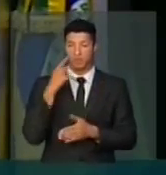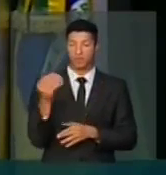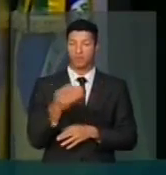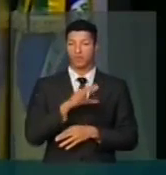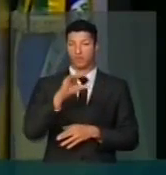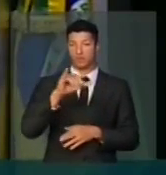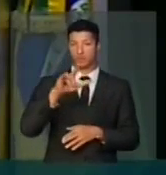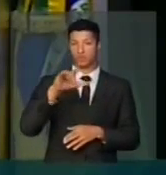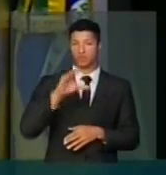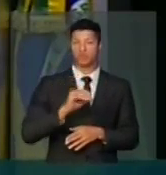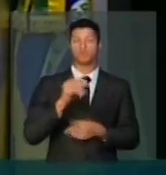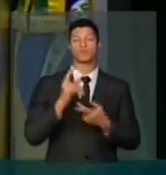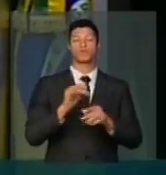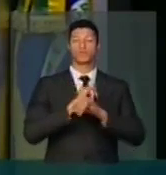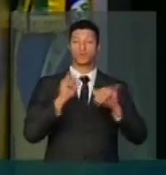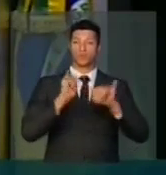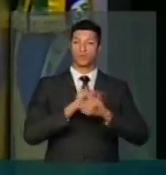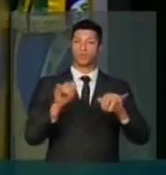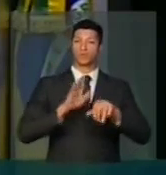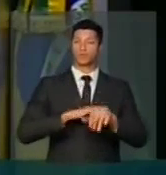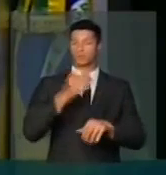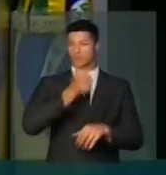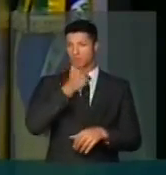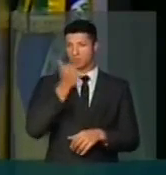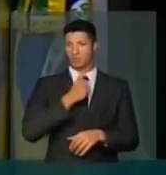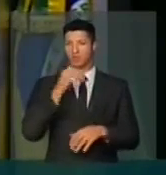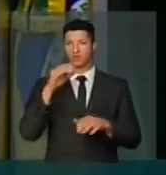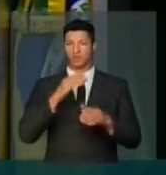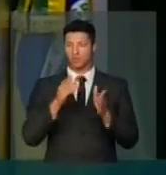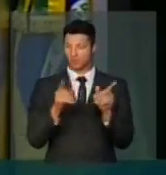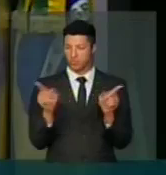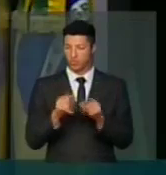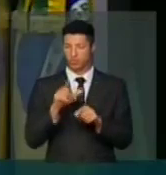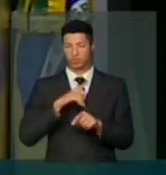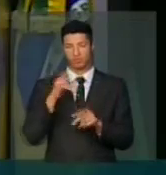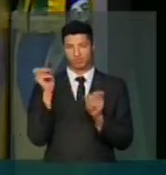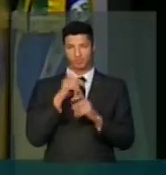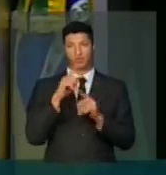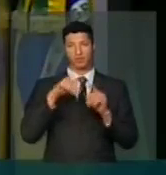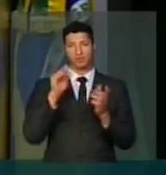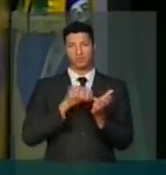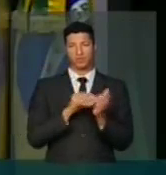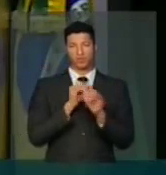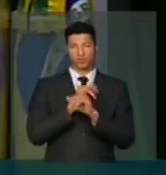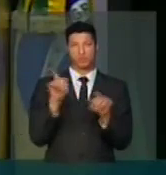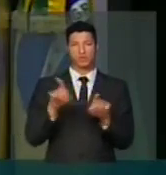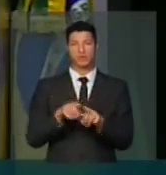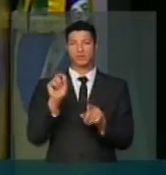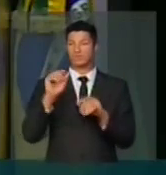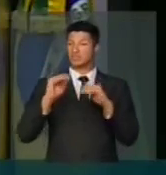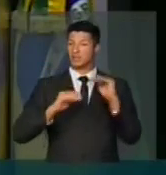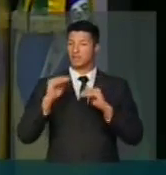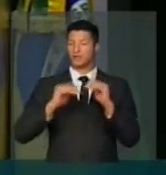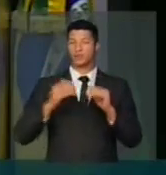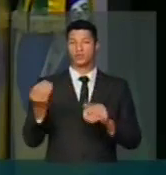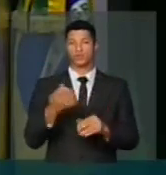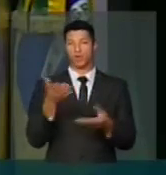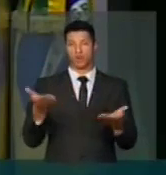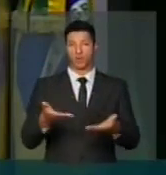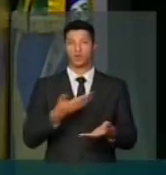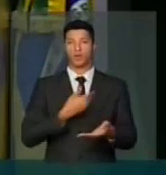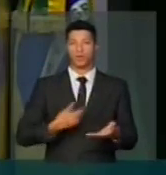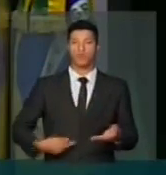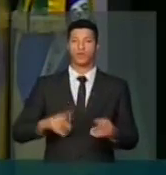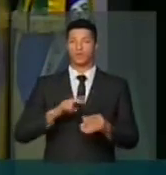novo ciclo, como se anunciasse tempos melhores após um curto período de dificuldades. Mas faltou dizer que, se depender do atual governo, pode